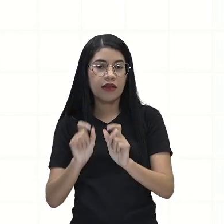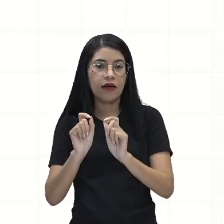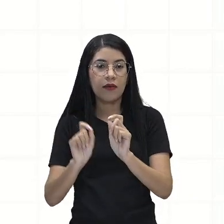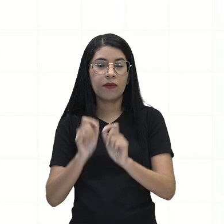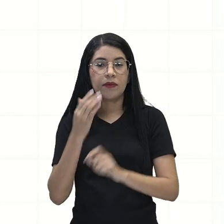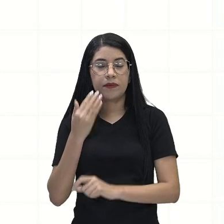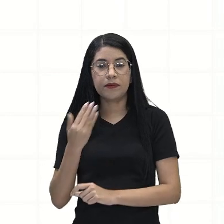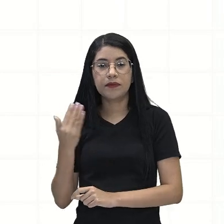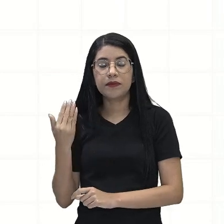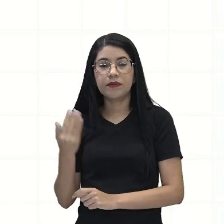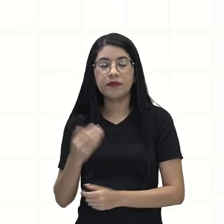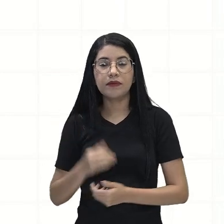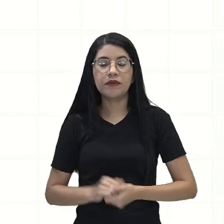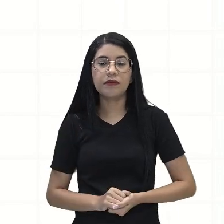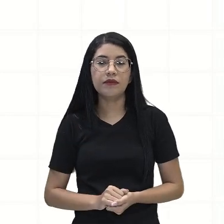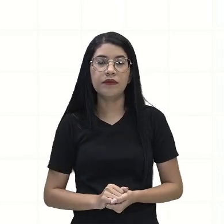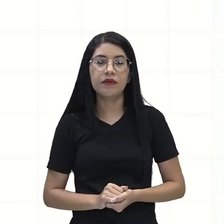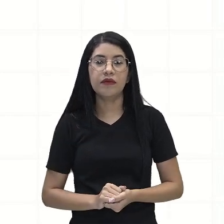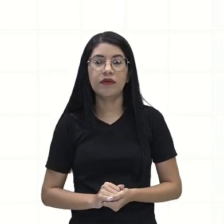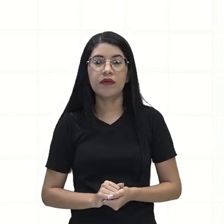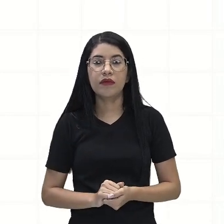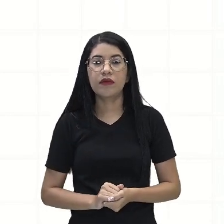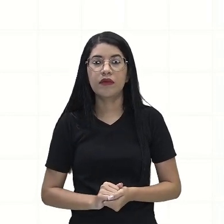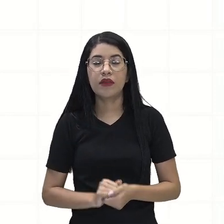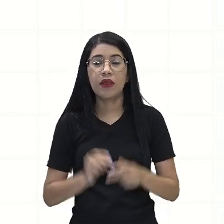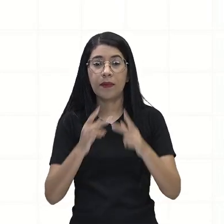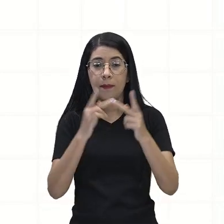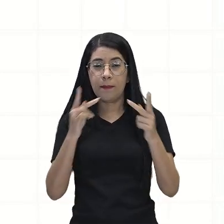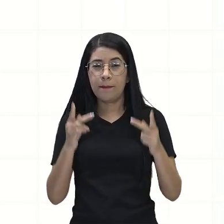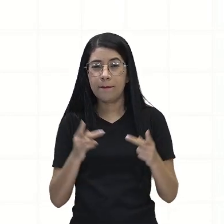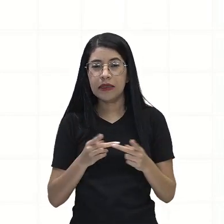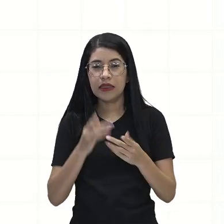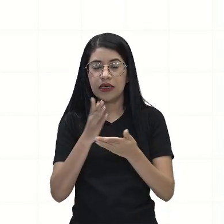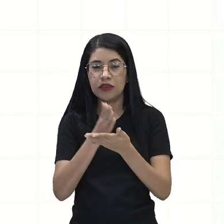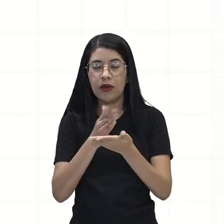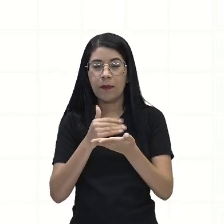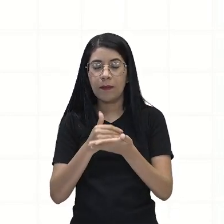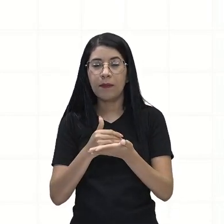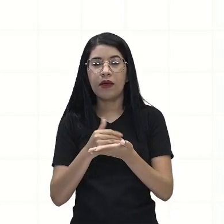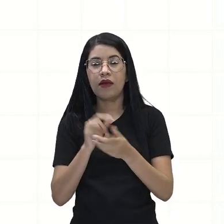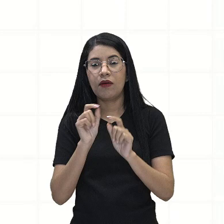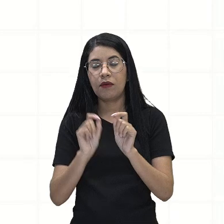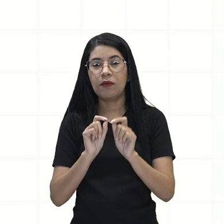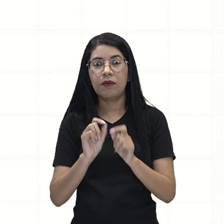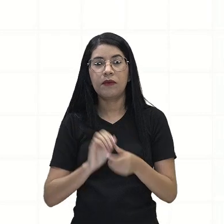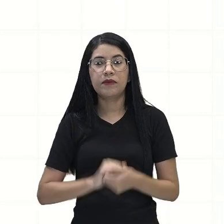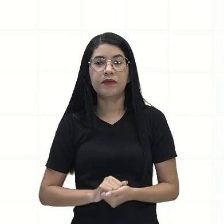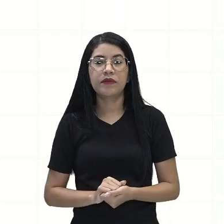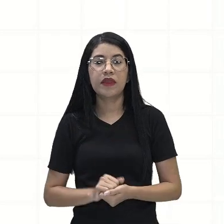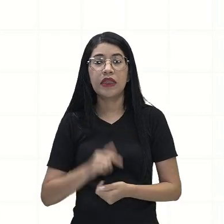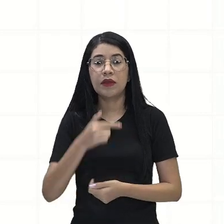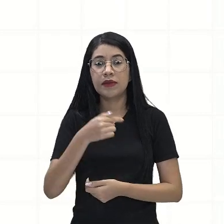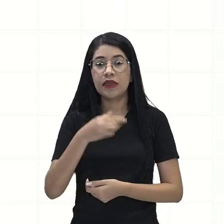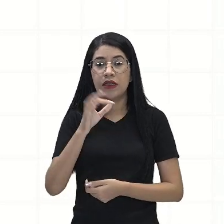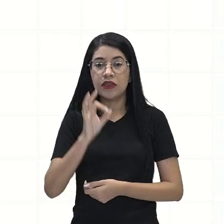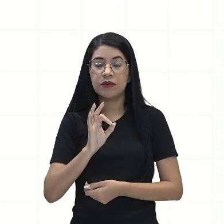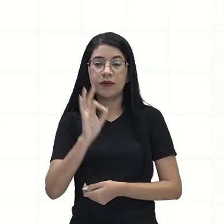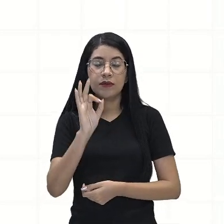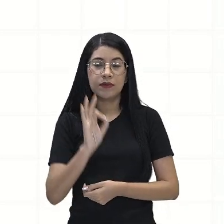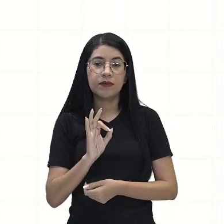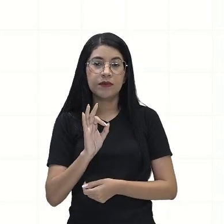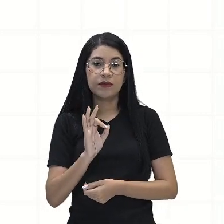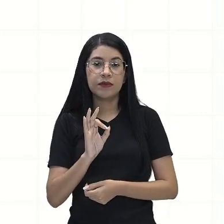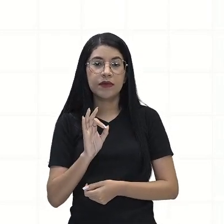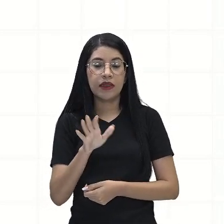observar, olha, aqui um gráfico, que é o gráfico de pizza, aí nós temos 7% dessa